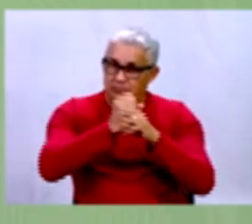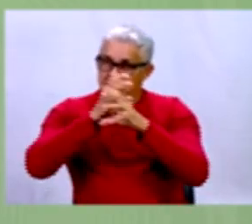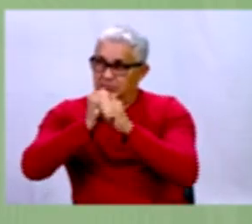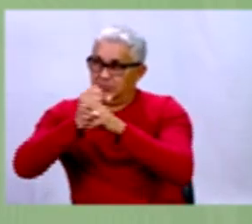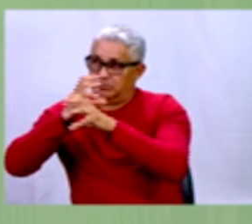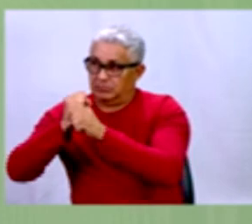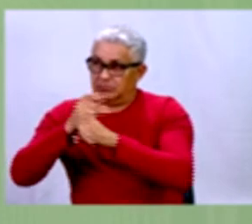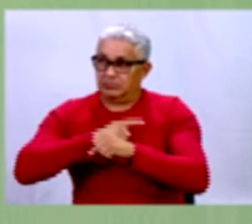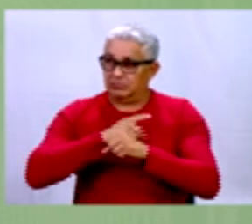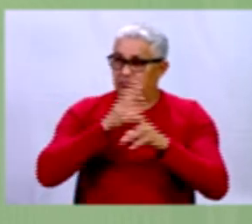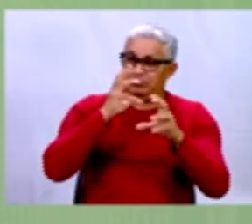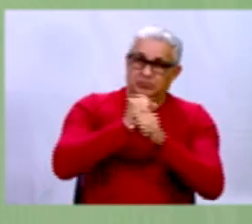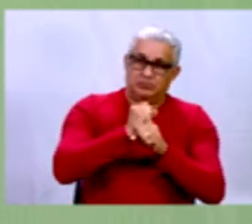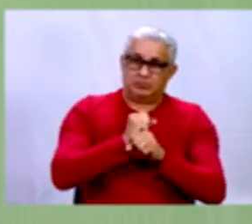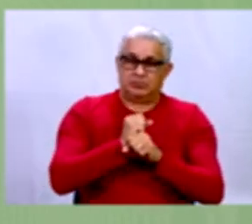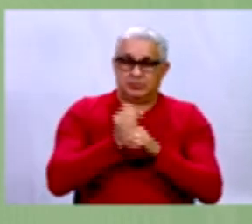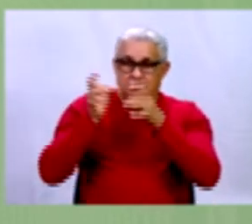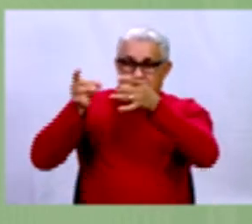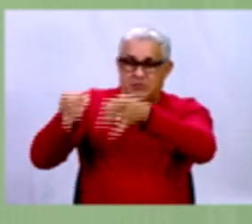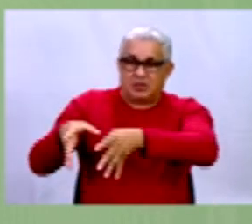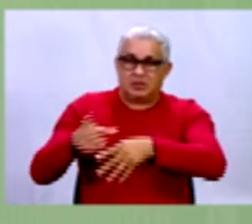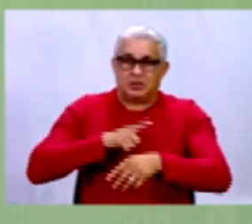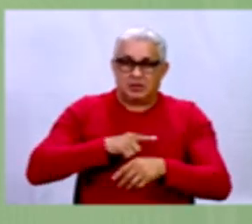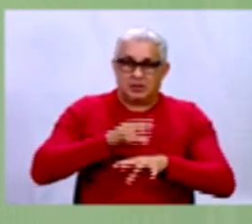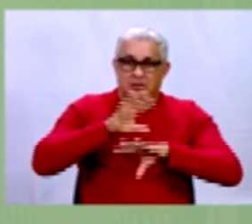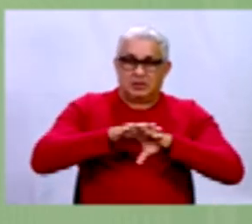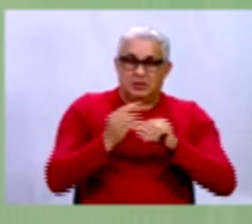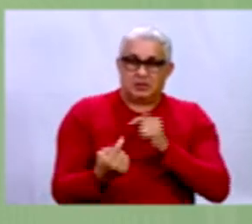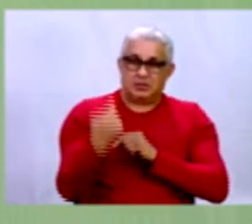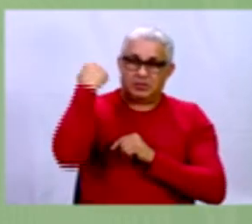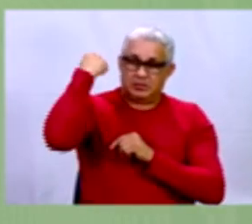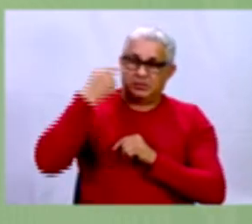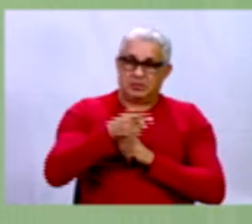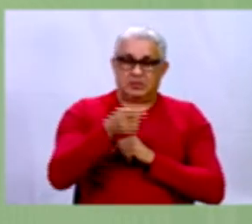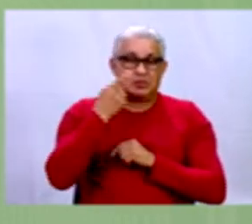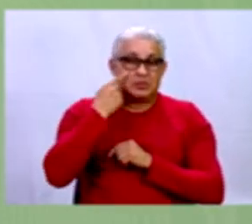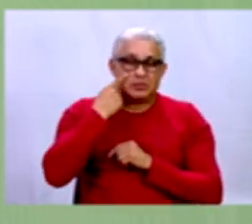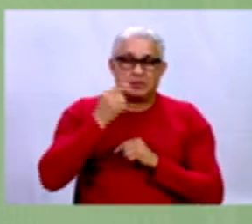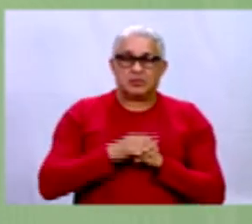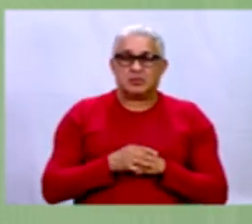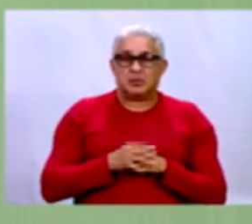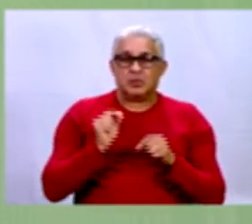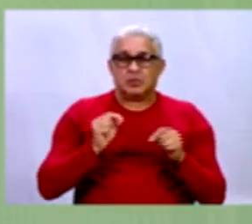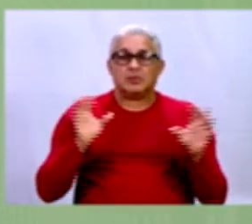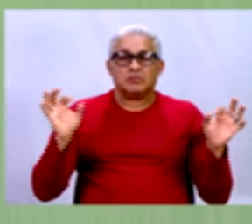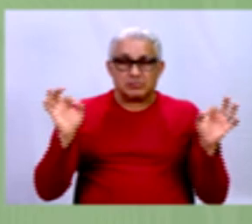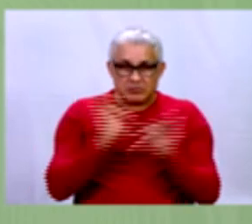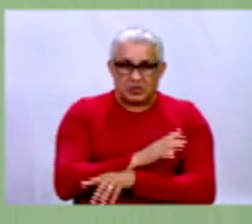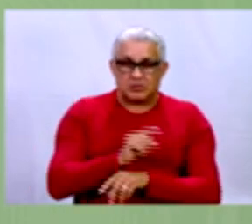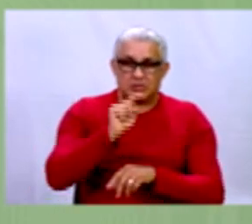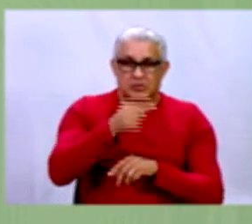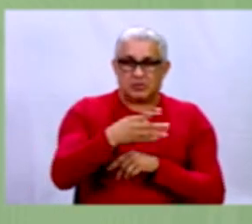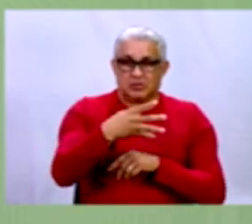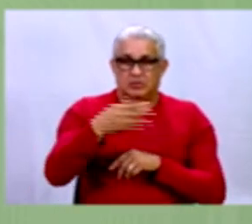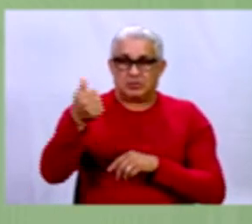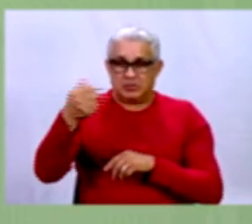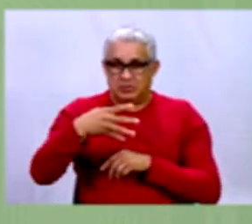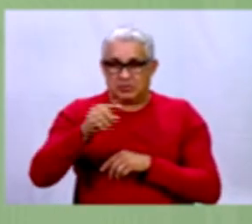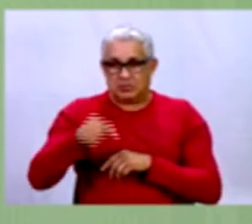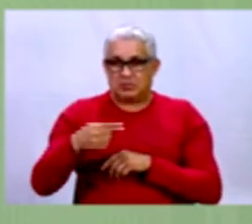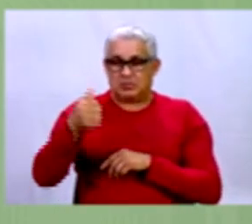gente vai ter aqueles resultados que estavam na tabelinha anterior que vocês viram, que é onde que vai fechar no total de R$